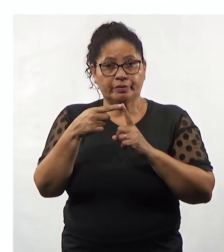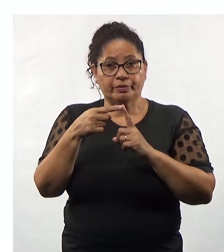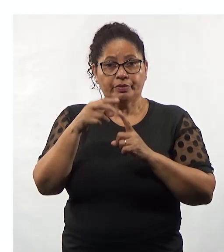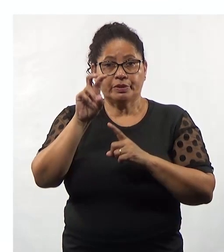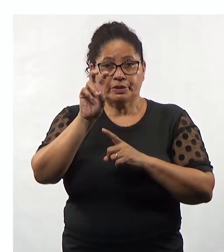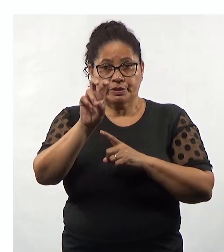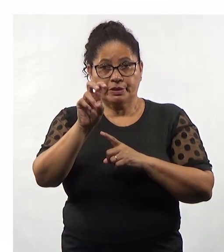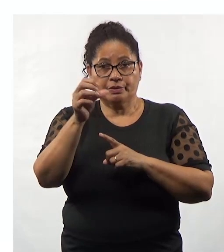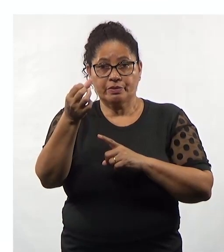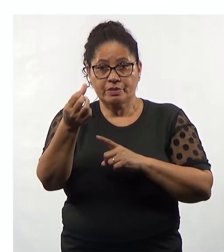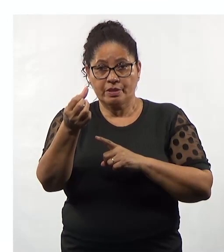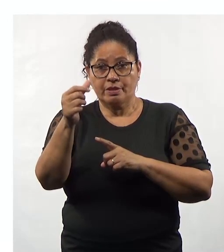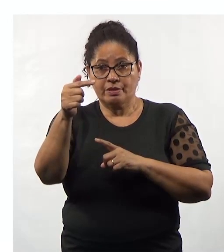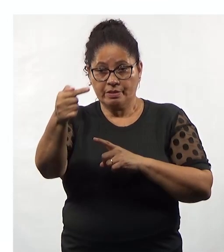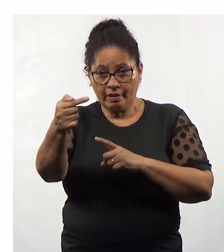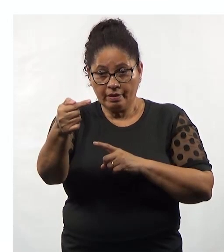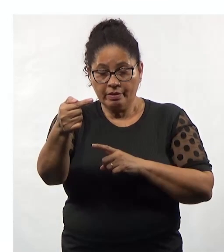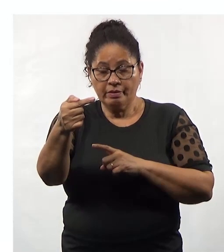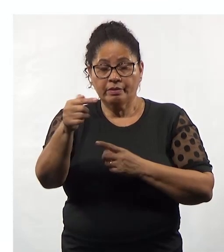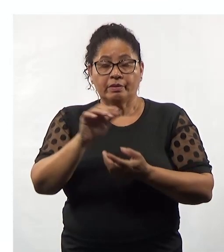objetivos 5, 6 e 7